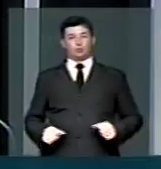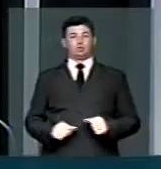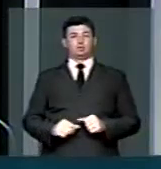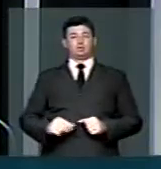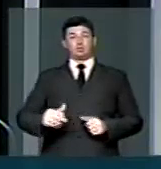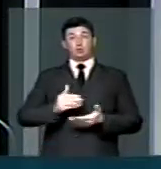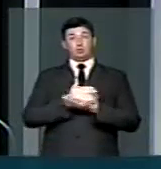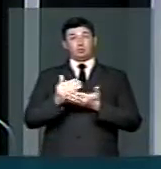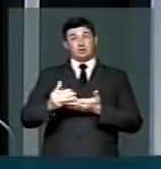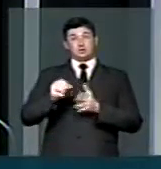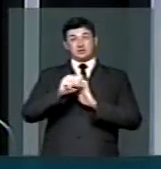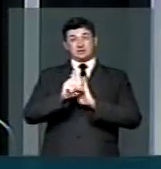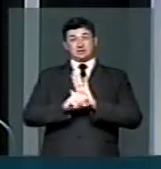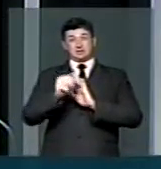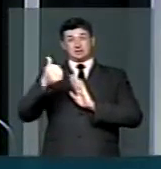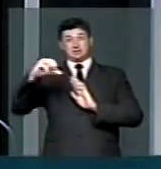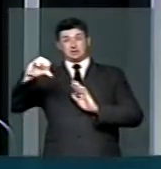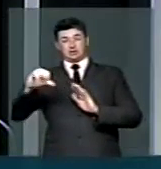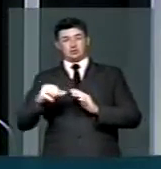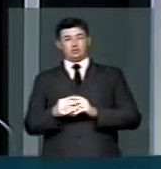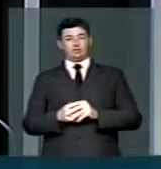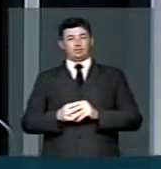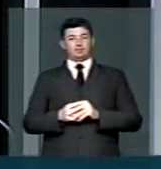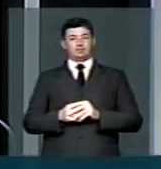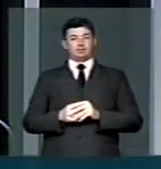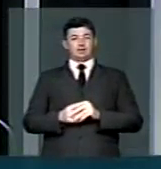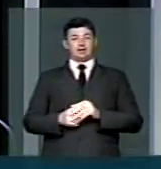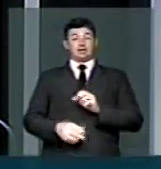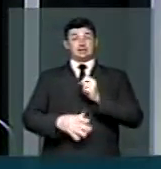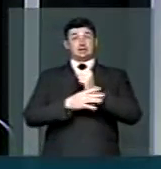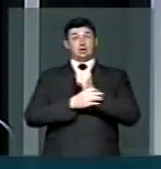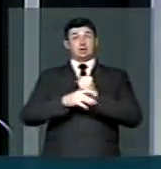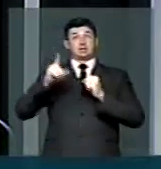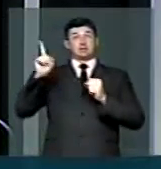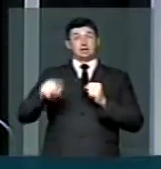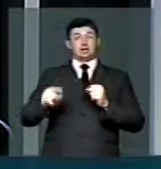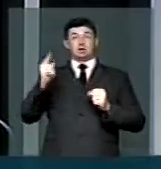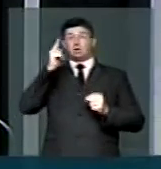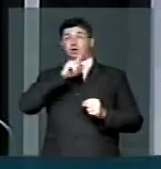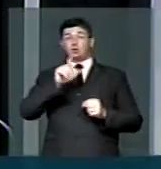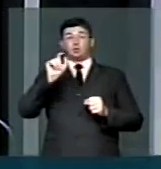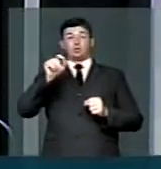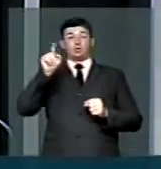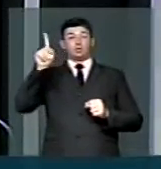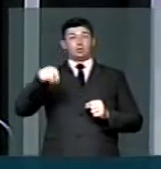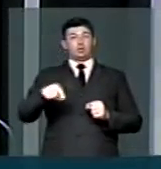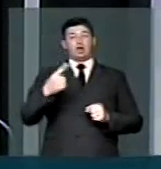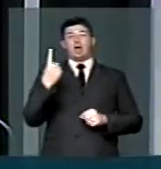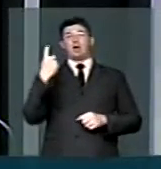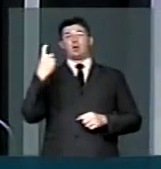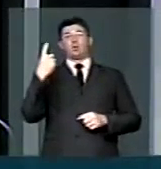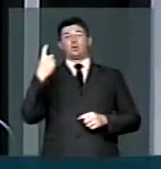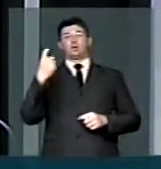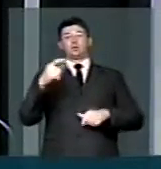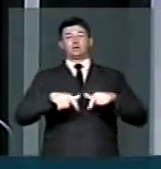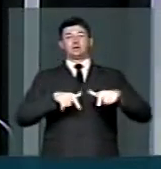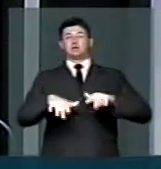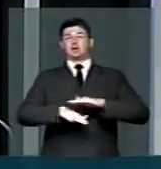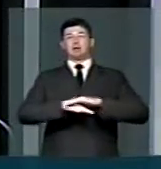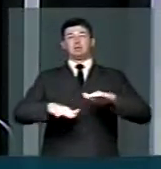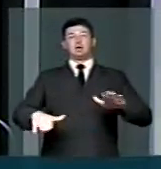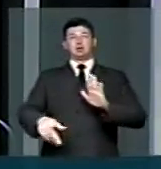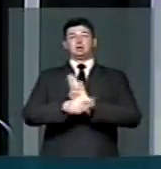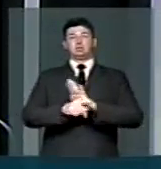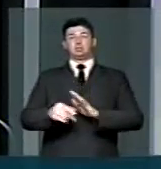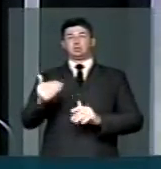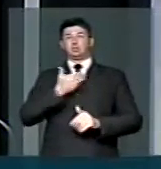dominou o início do século XIX, a segurança chegava a ser concebida como a única função que deveria